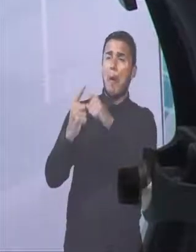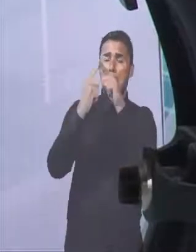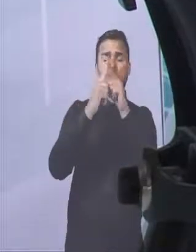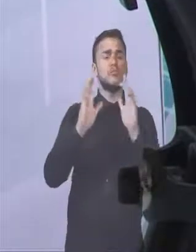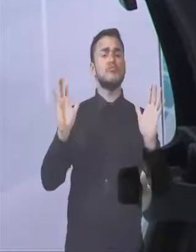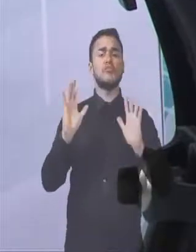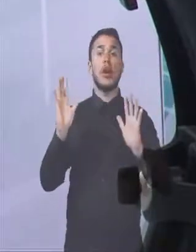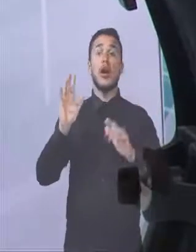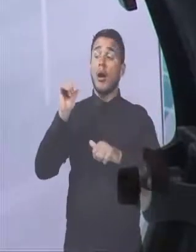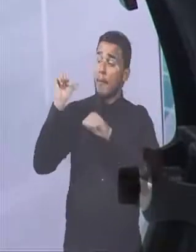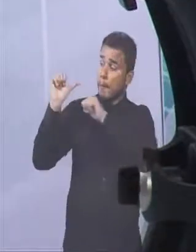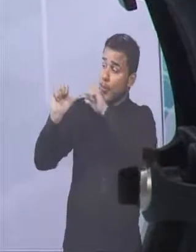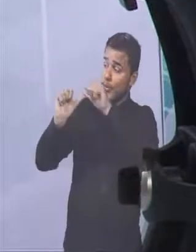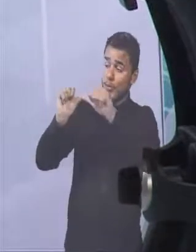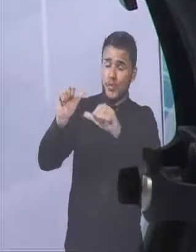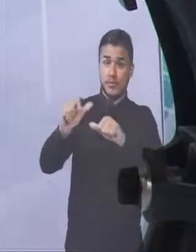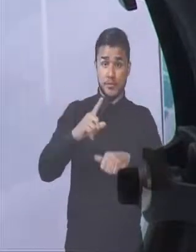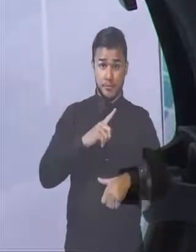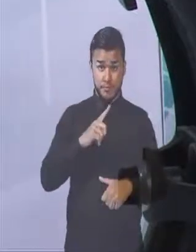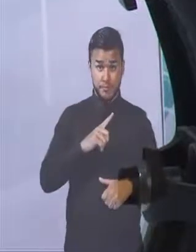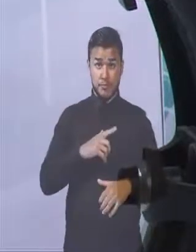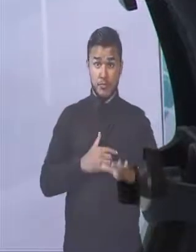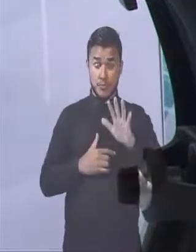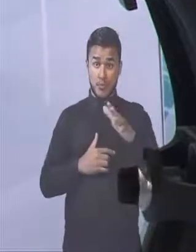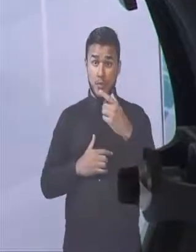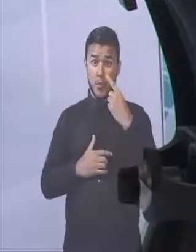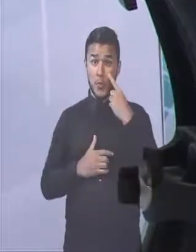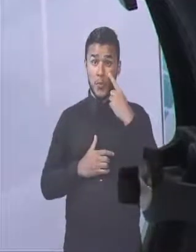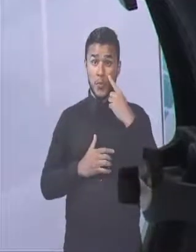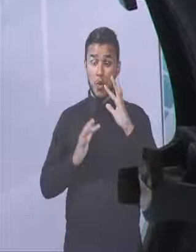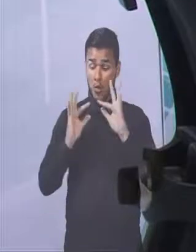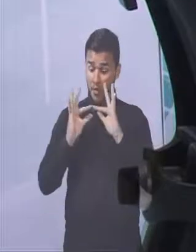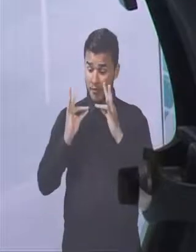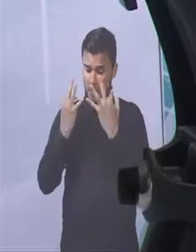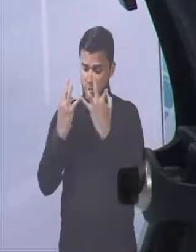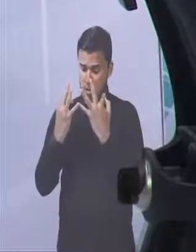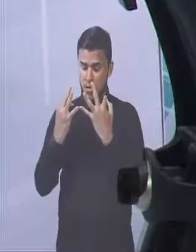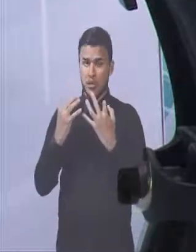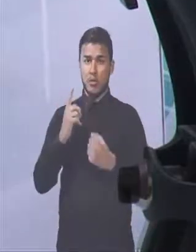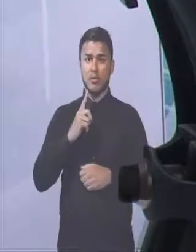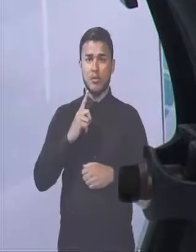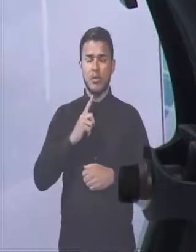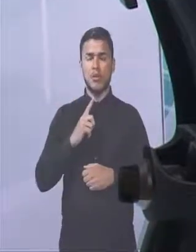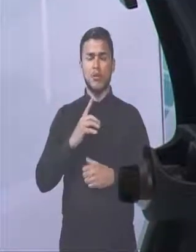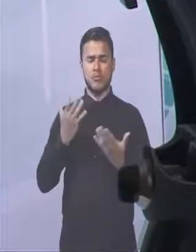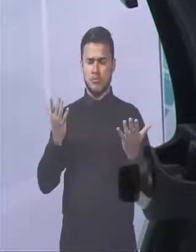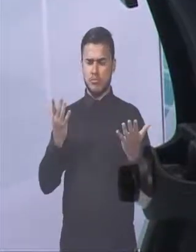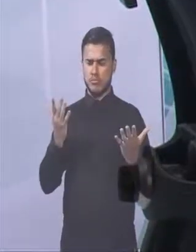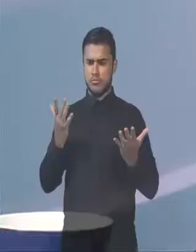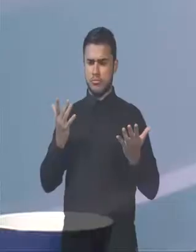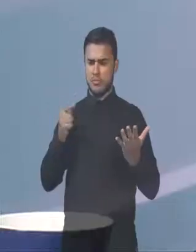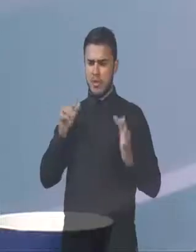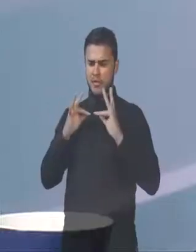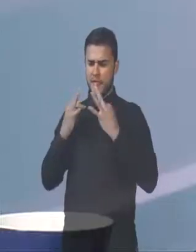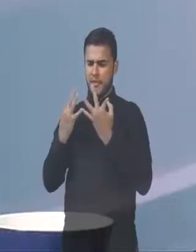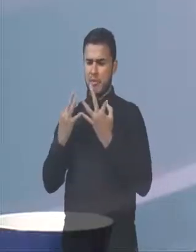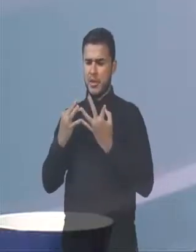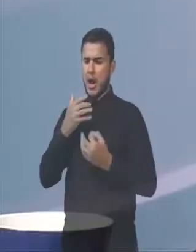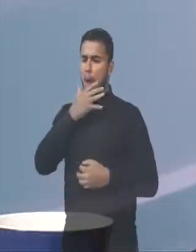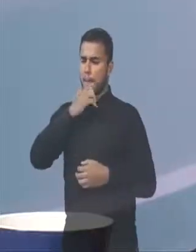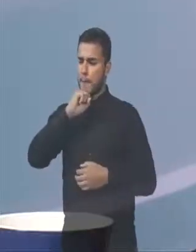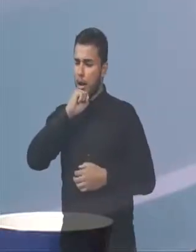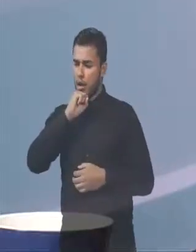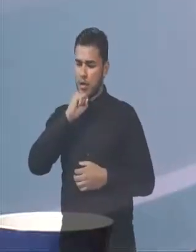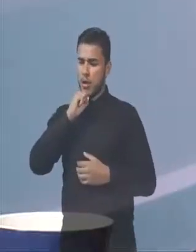para o nosso sociólogo, a transição familiar, mais difícil hoje é definir o que é família,